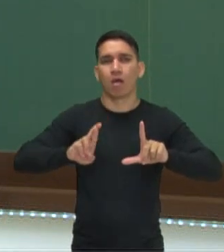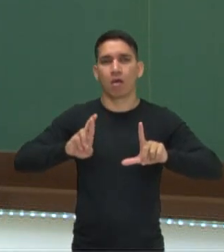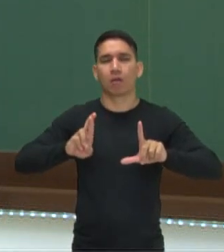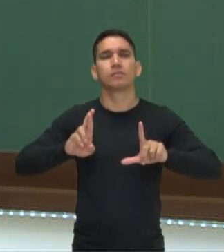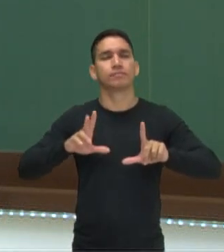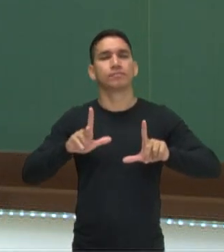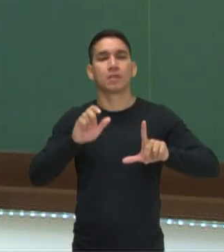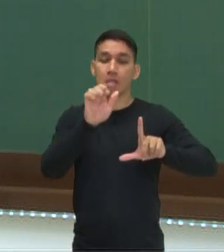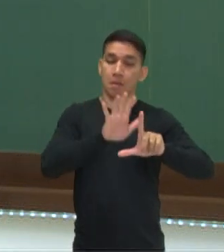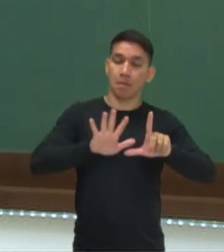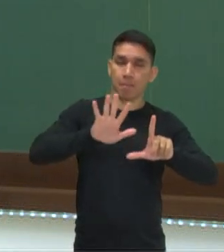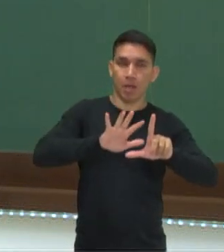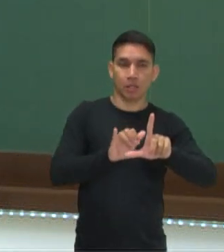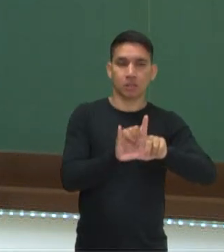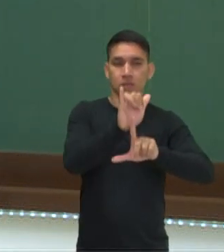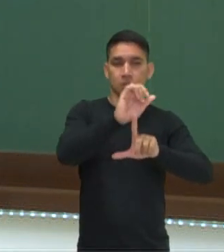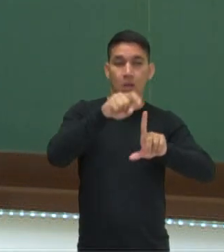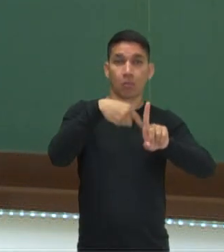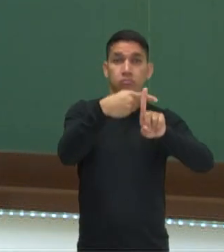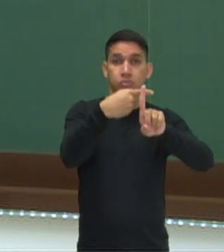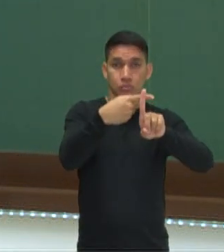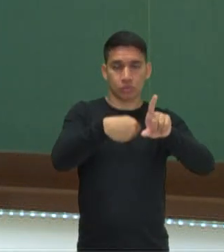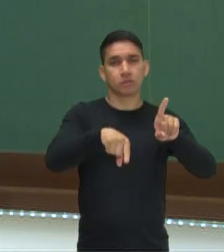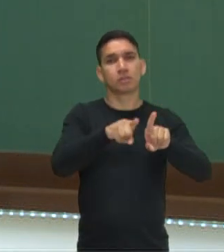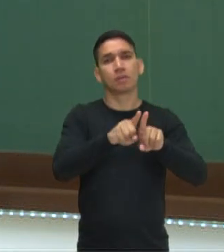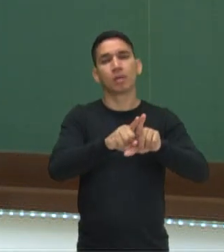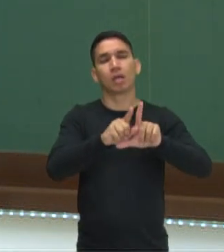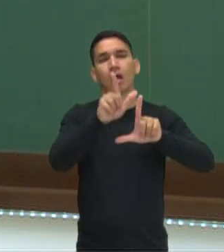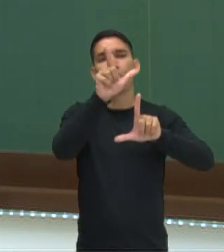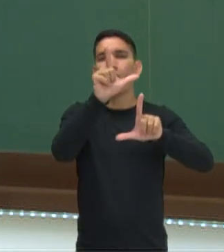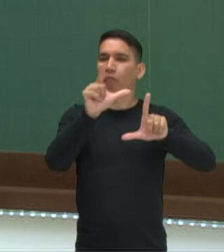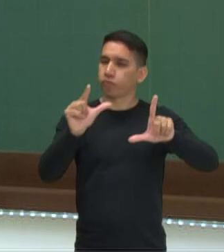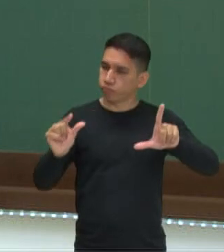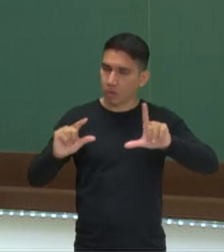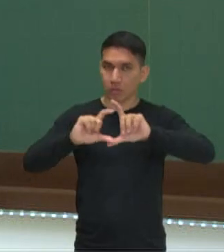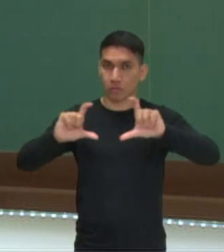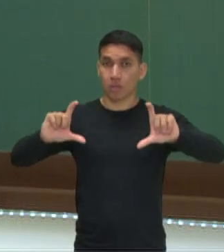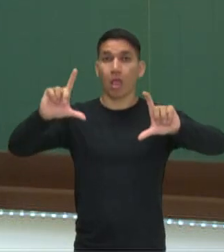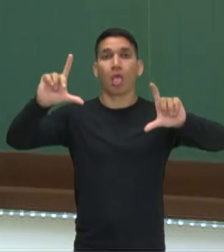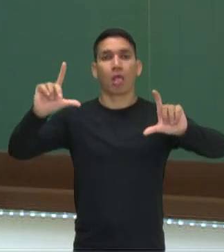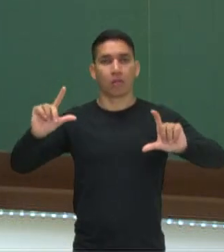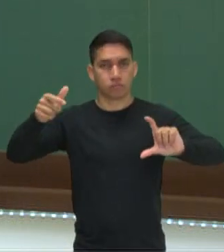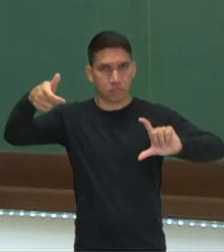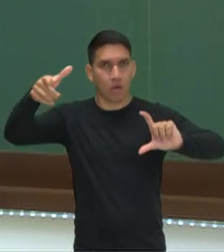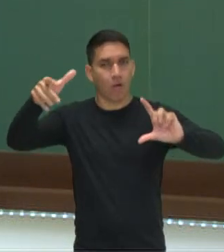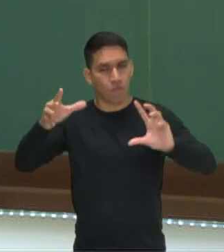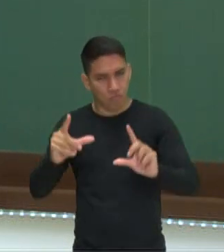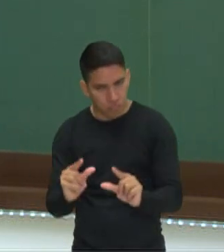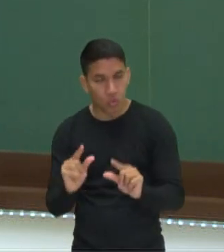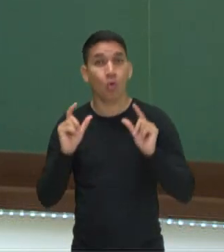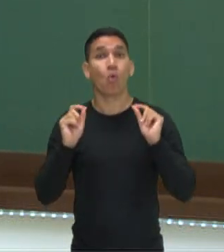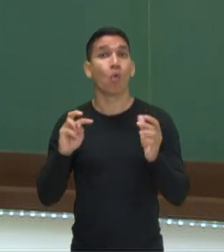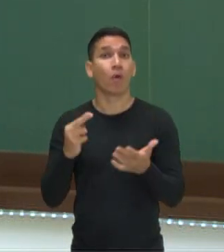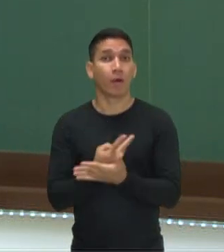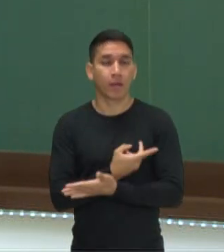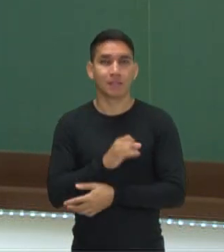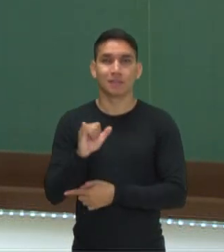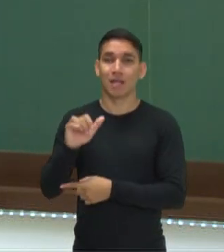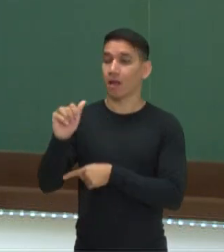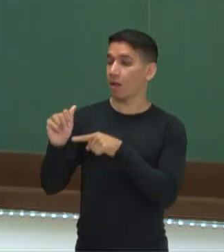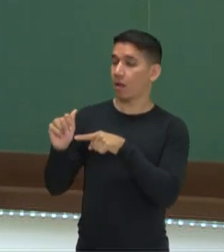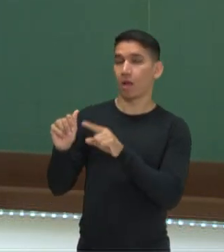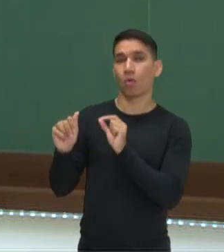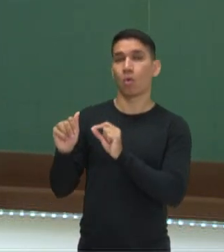Imagem, real positivo. Função decrescente. Função decrescente, quando o meu A